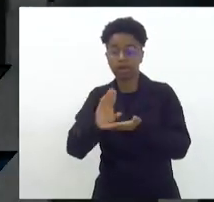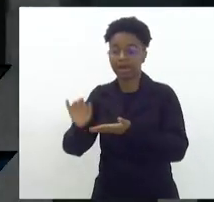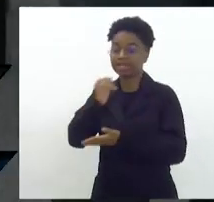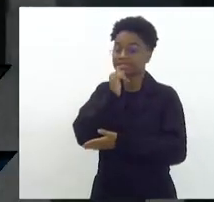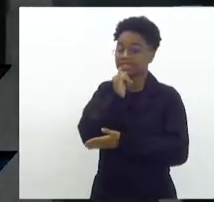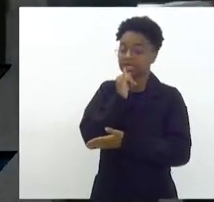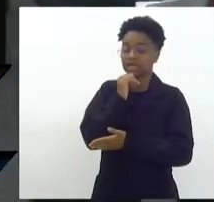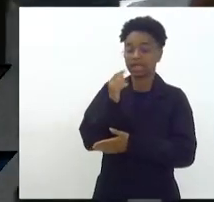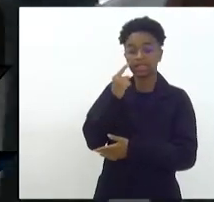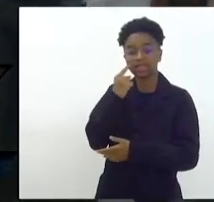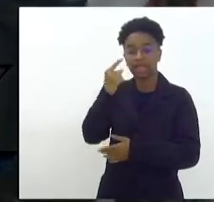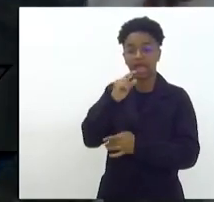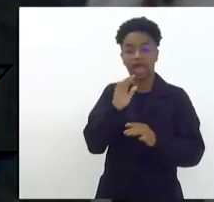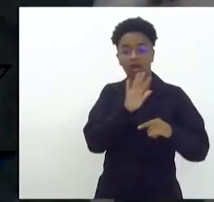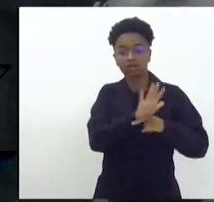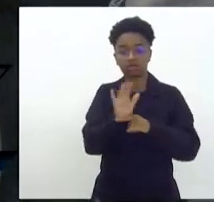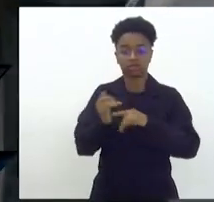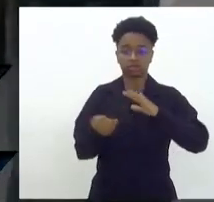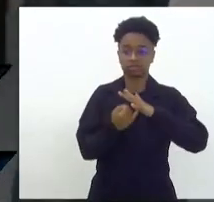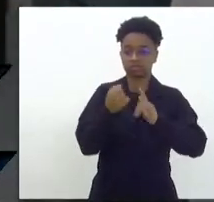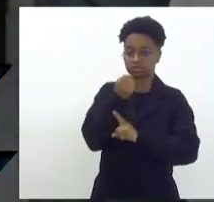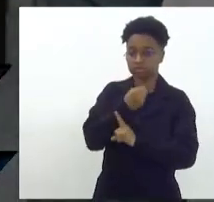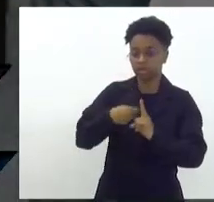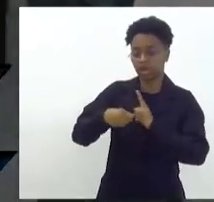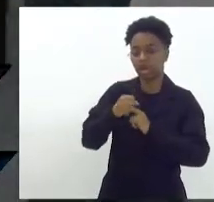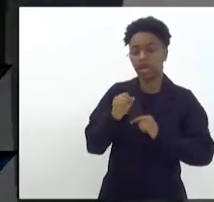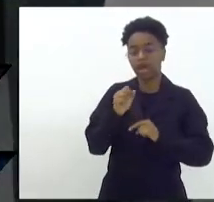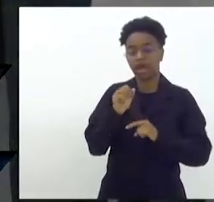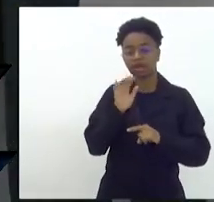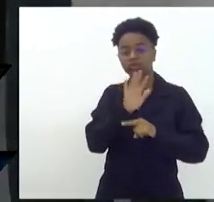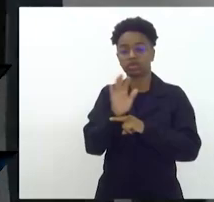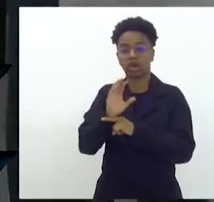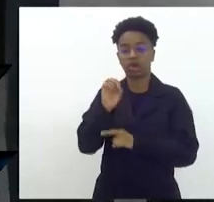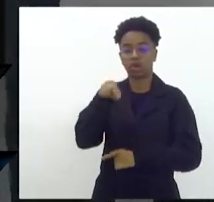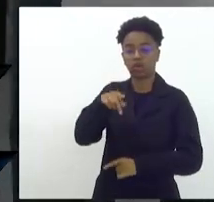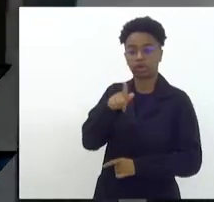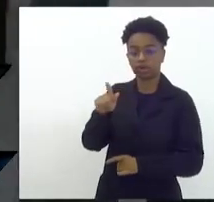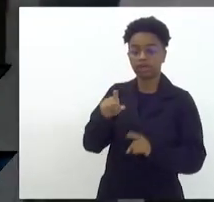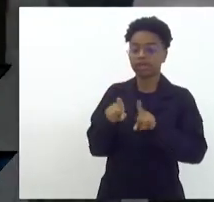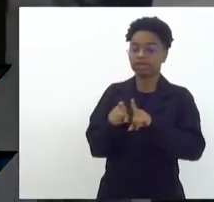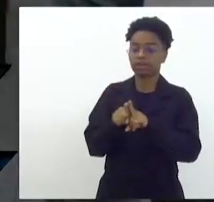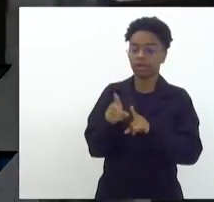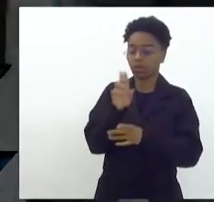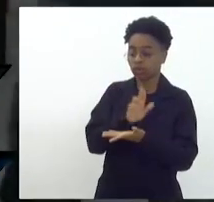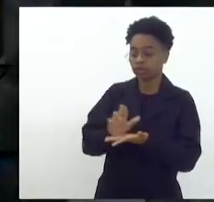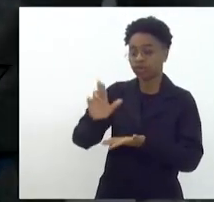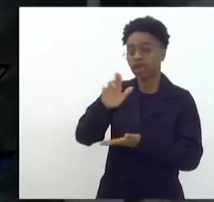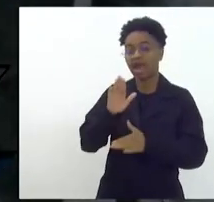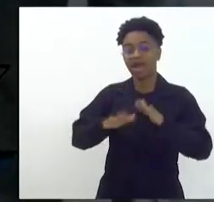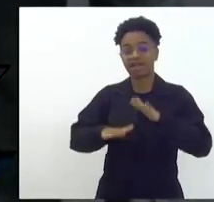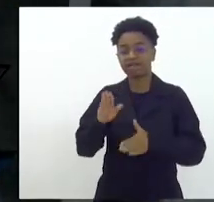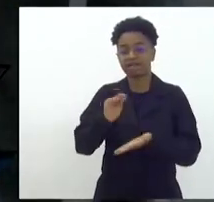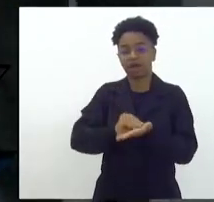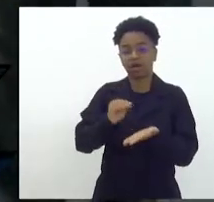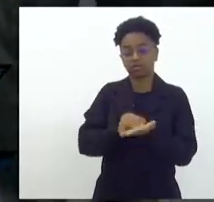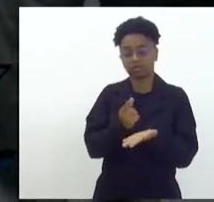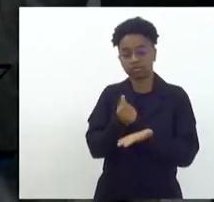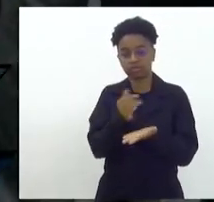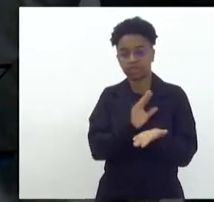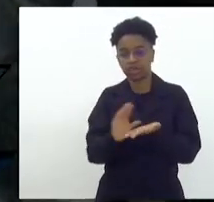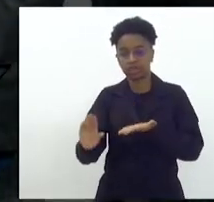ideia de ajudar instituições sociais de ajudar a ONGs de fortalecer as Universidades que às vezes estão sem financiamento